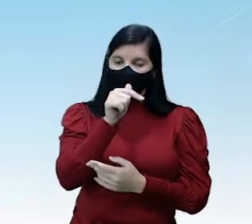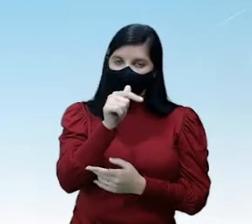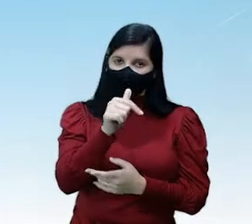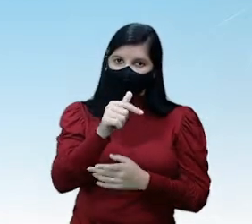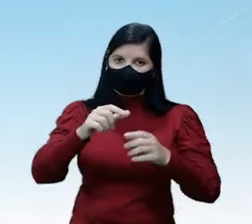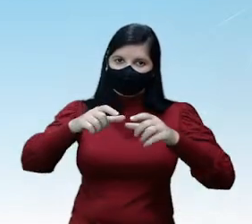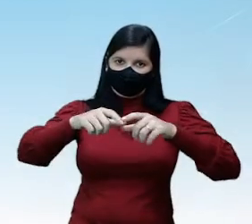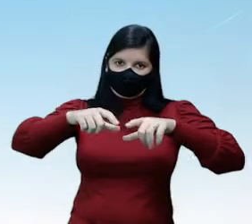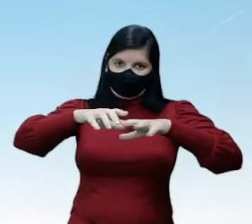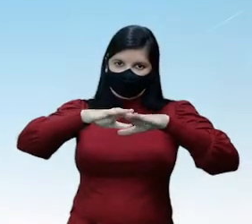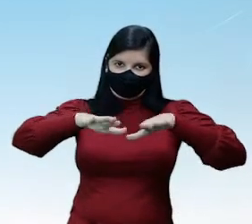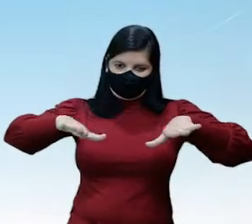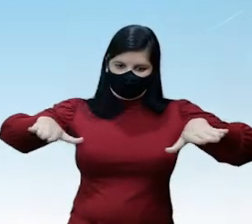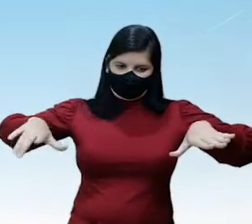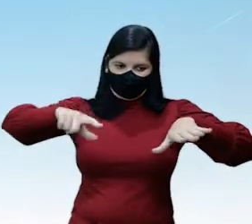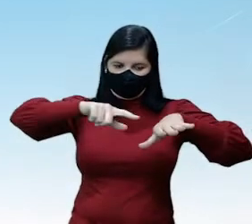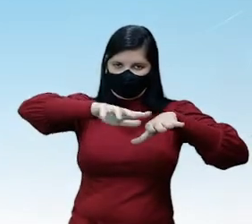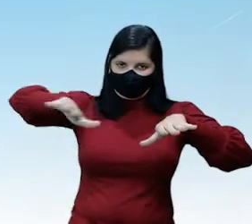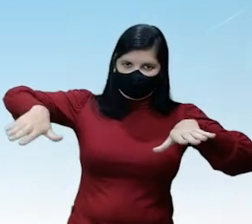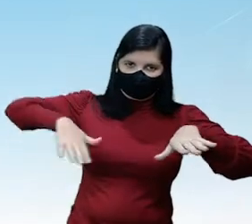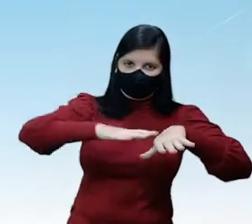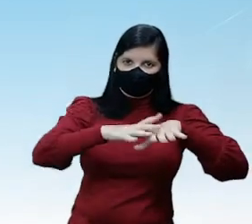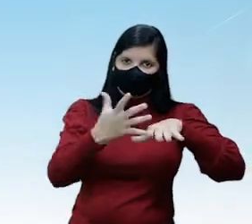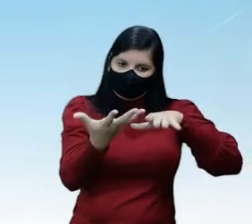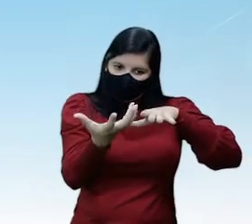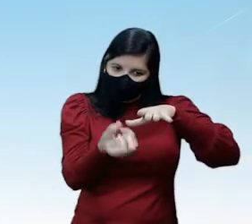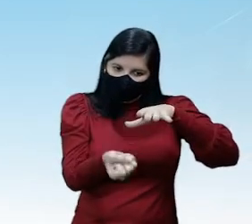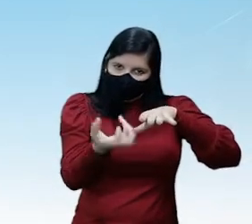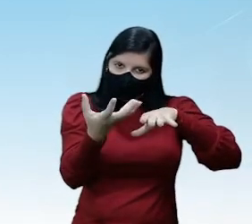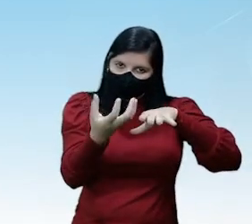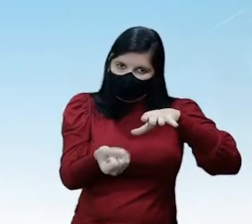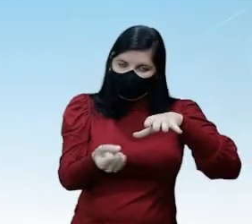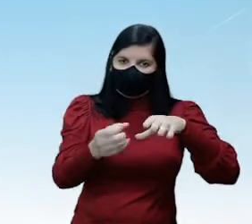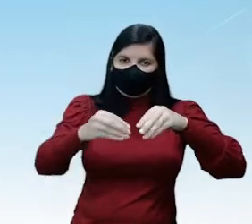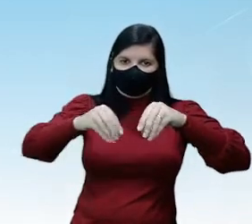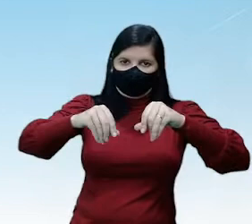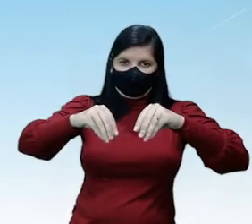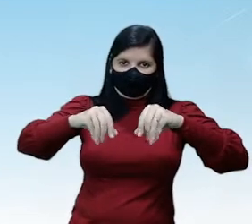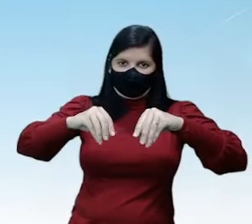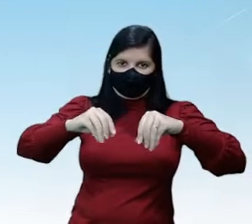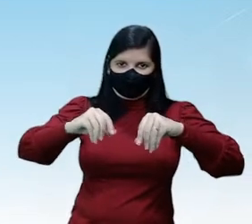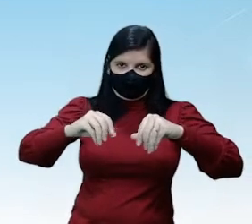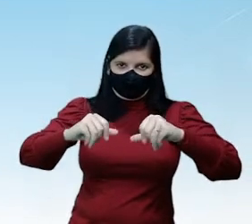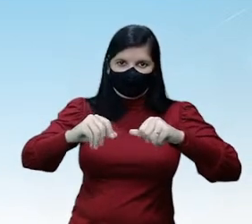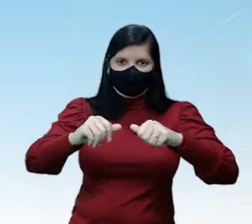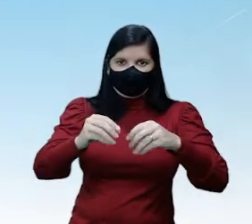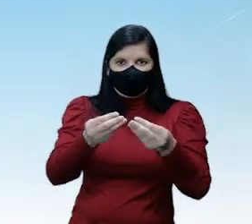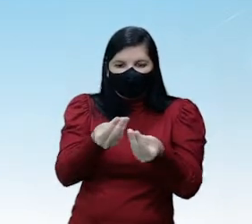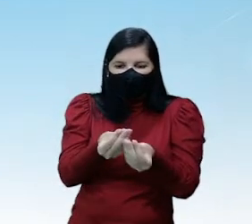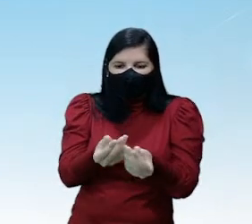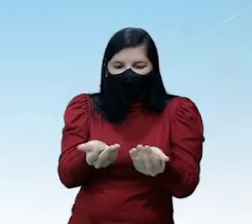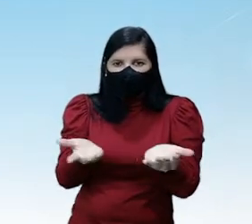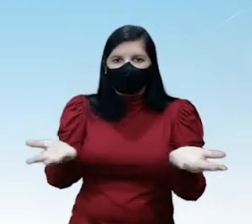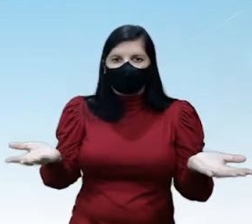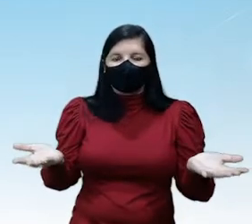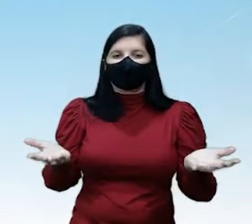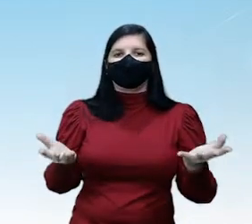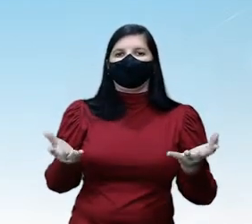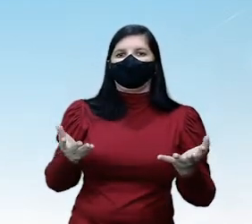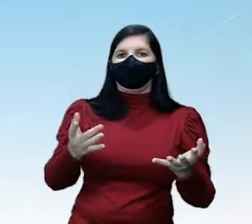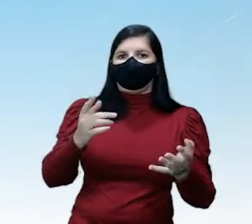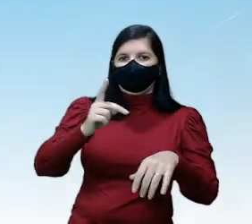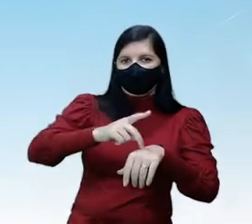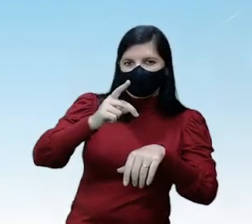por filtros, que são formados por camada de areia grossa e também uma areia fina,